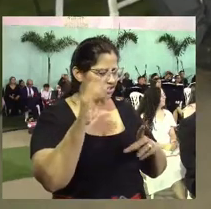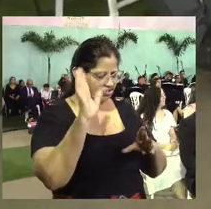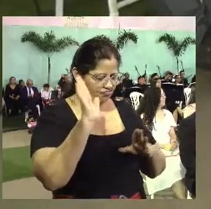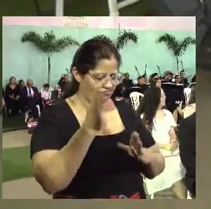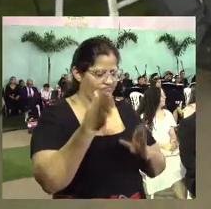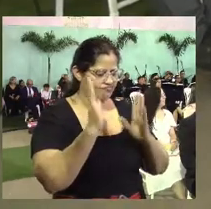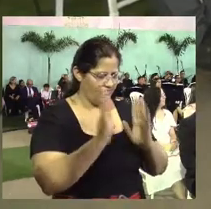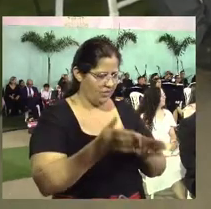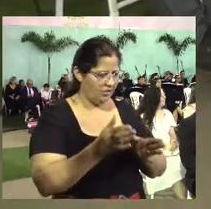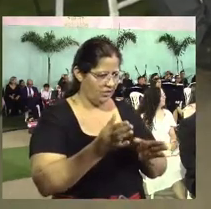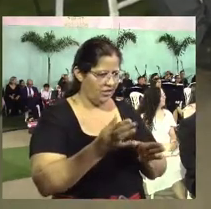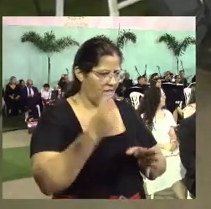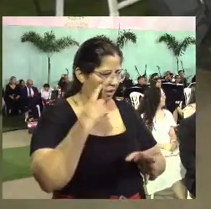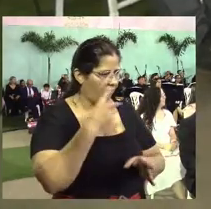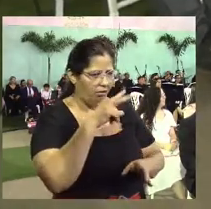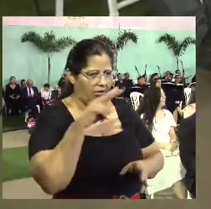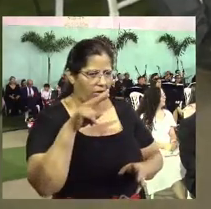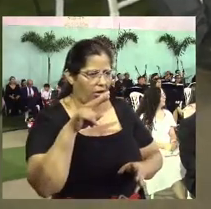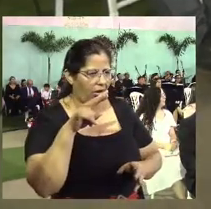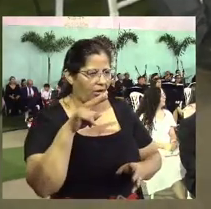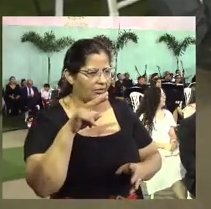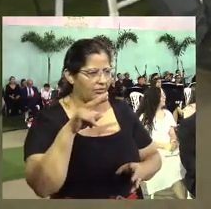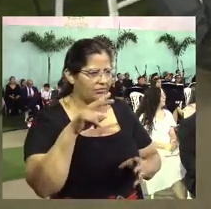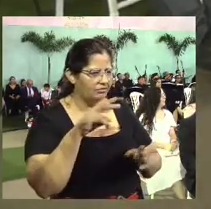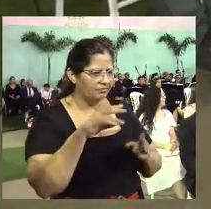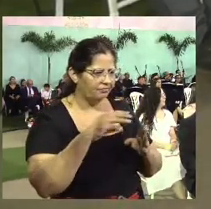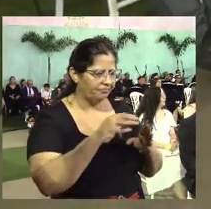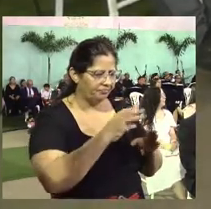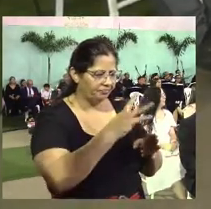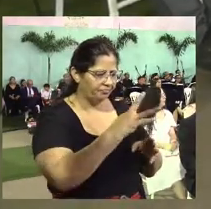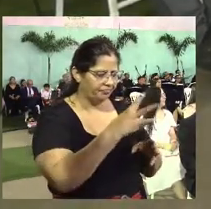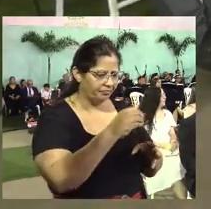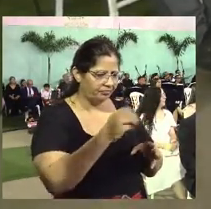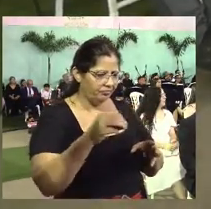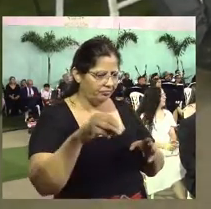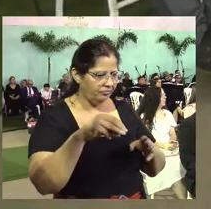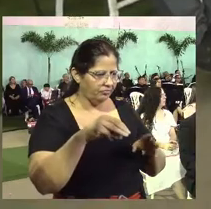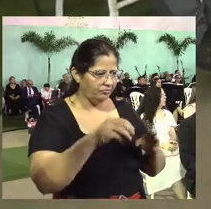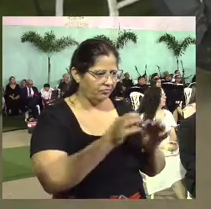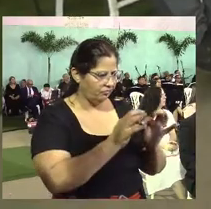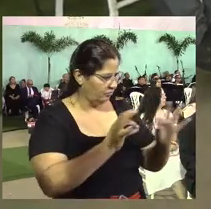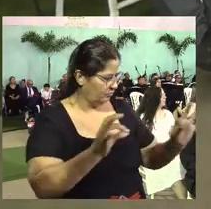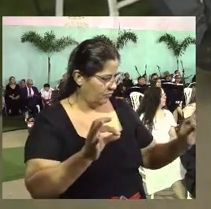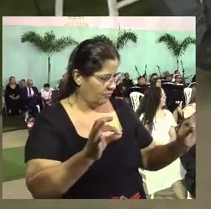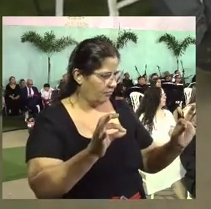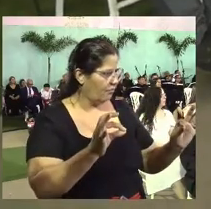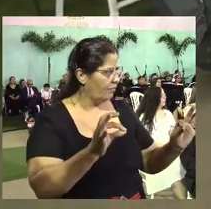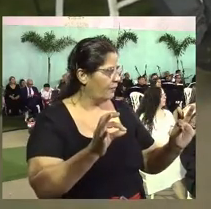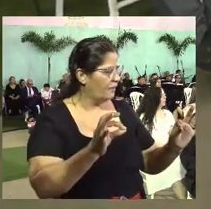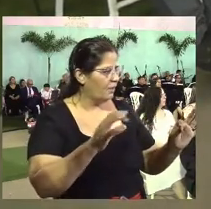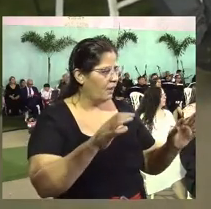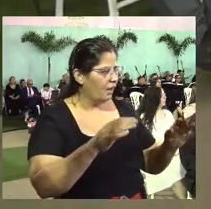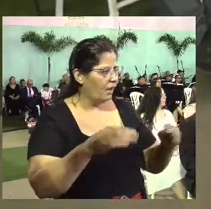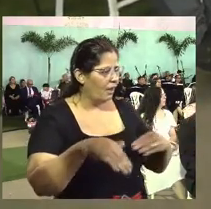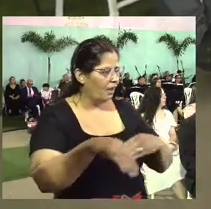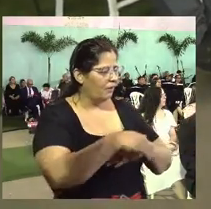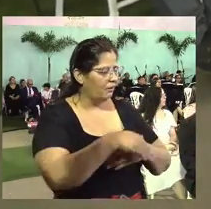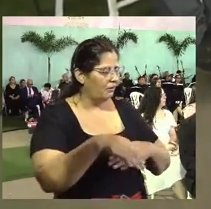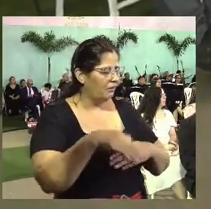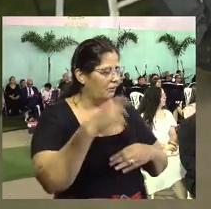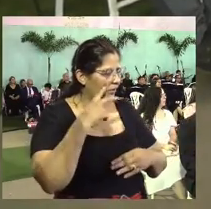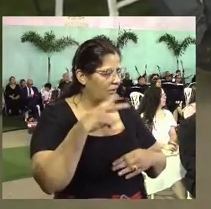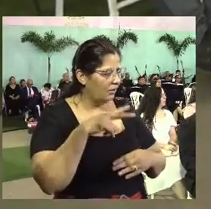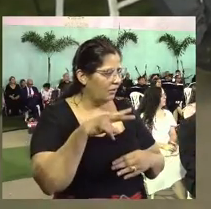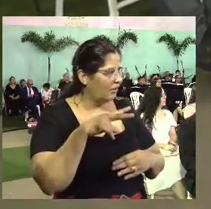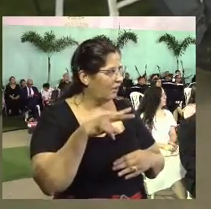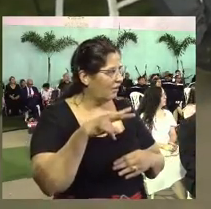as utis para todo lado esse que vai 300 metros essa bazuquinha aqui esse Megafone eu fui para a porta das utiãs